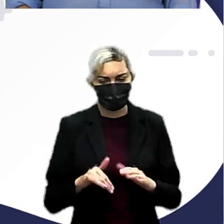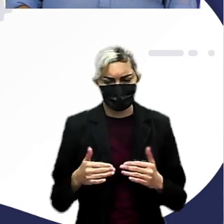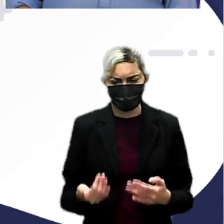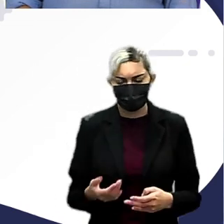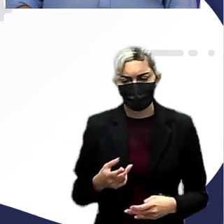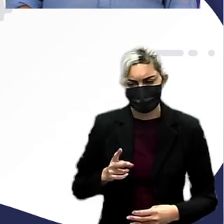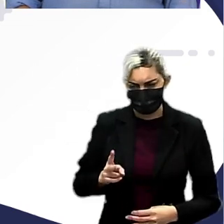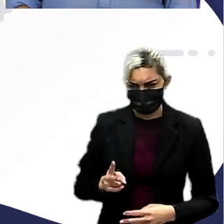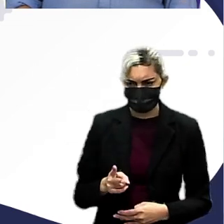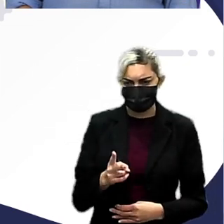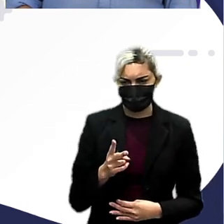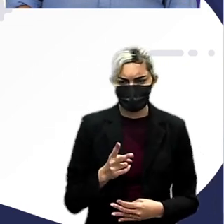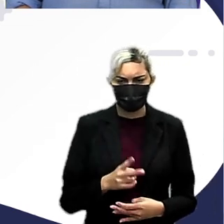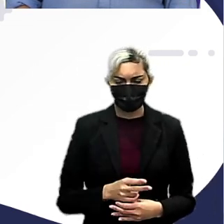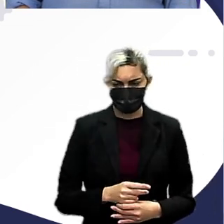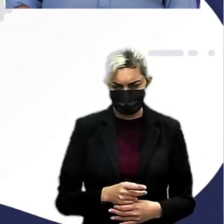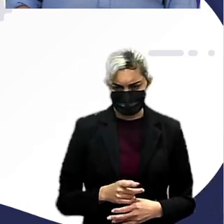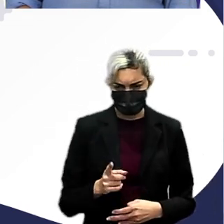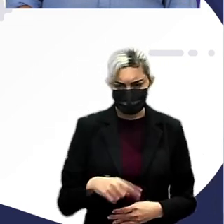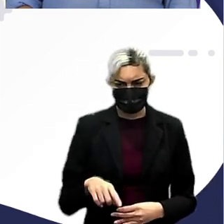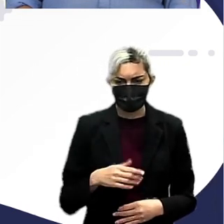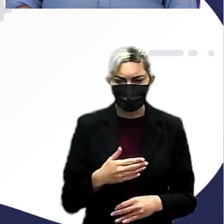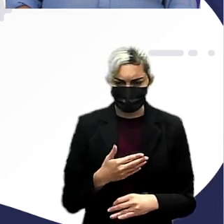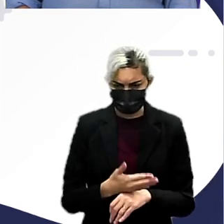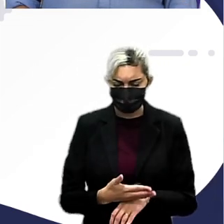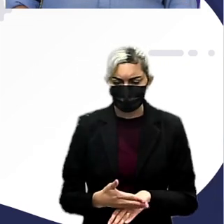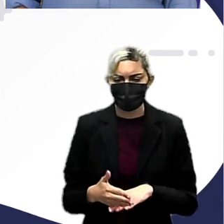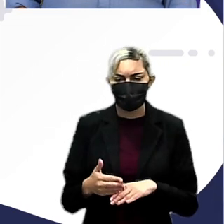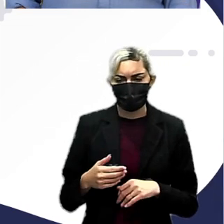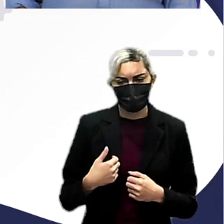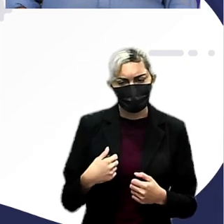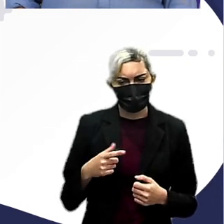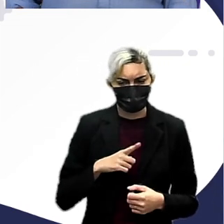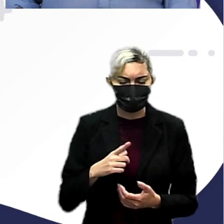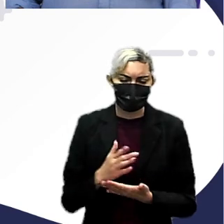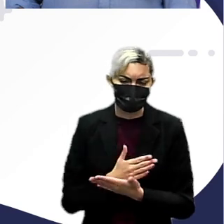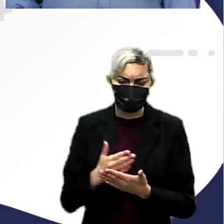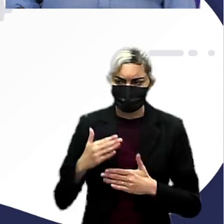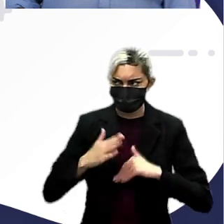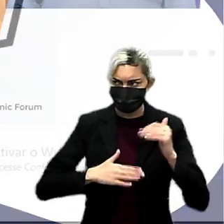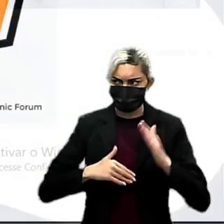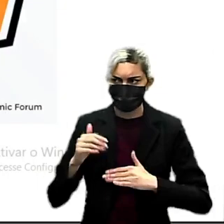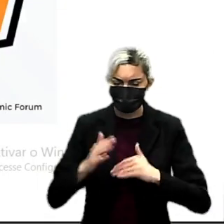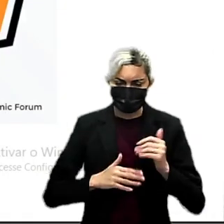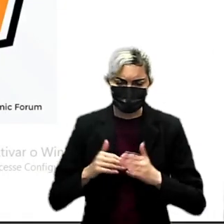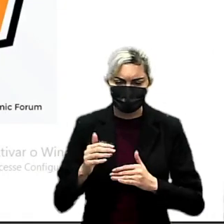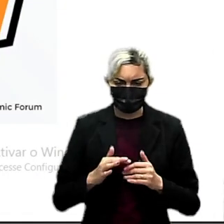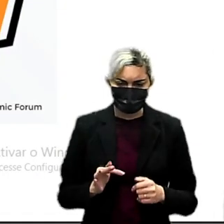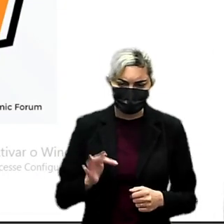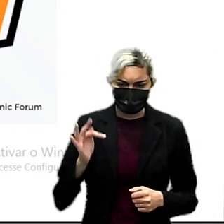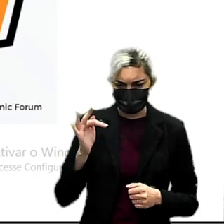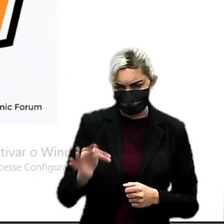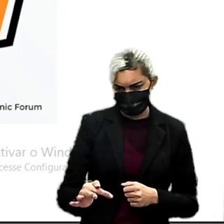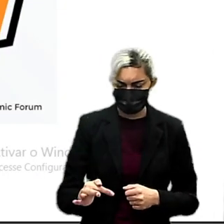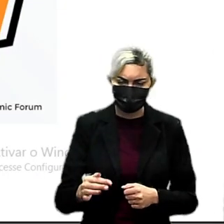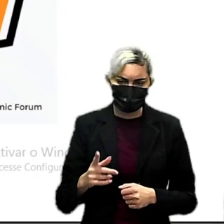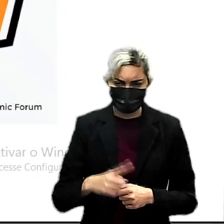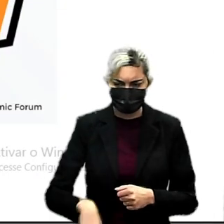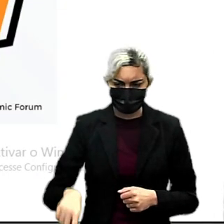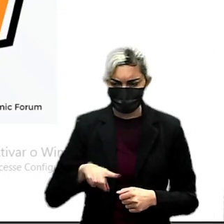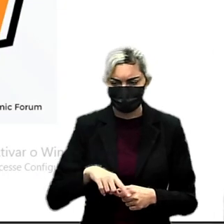Então, continuando aqui a nossa conversa, a gente tem algumas habilidades do futuro que